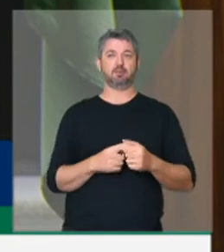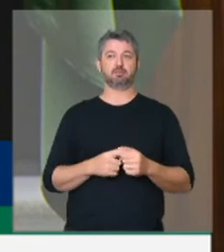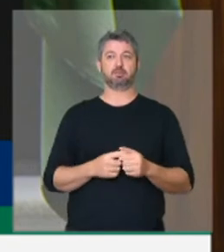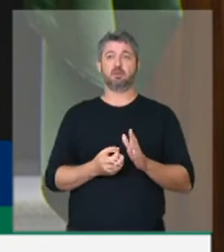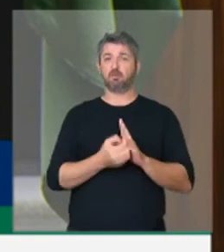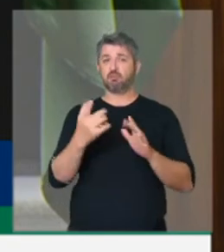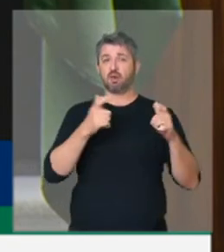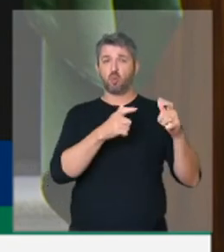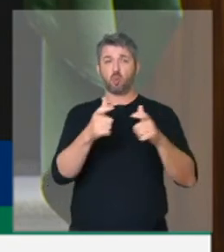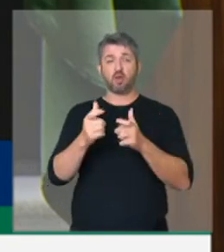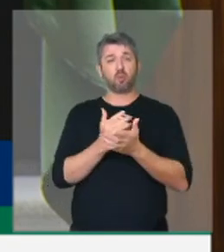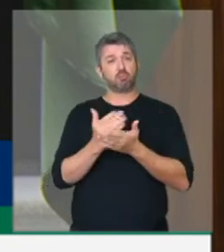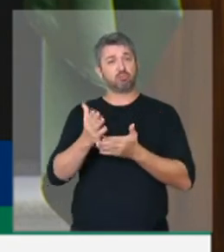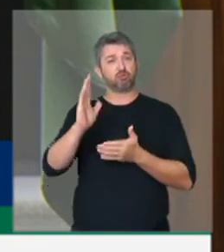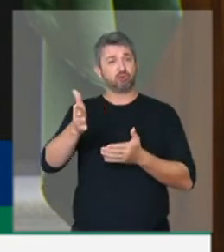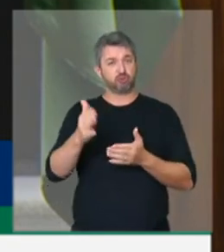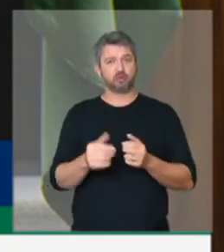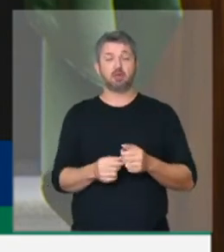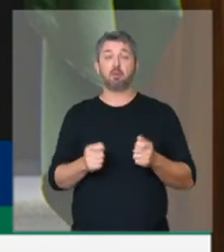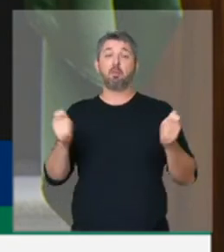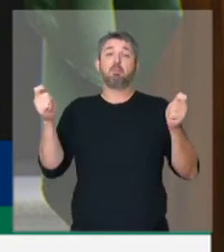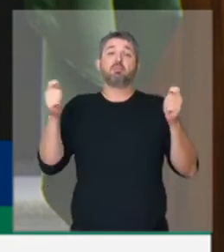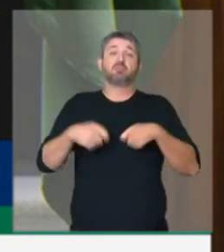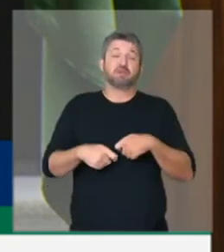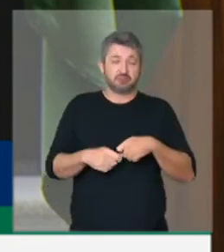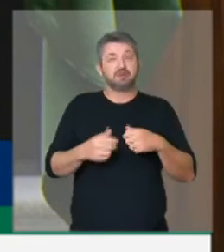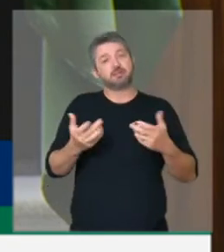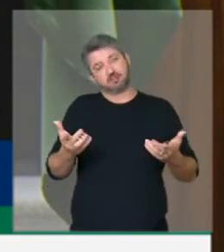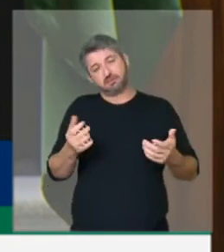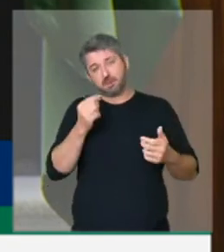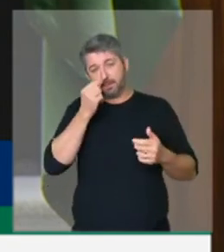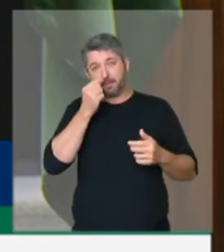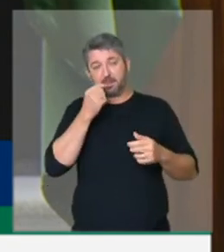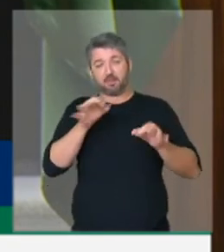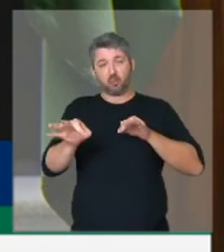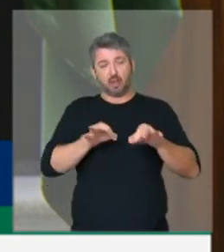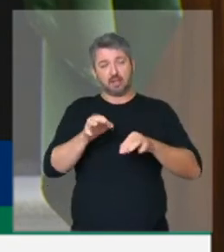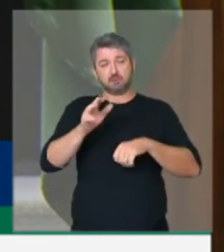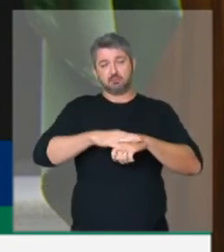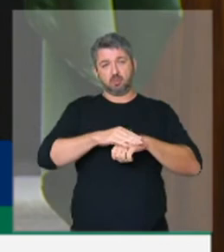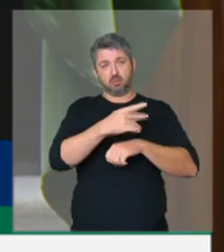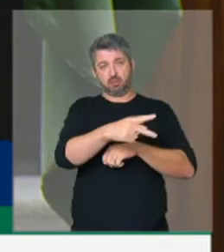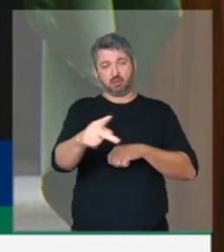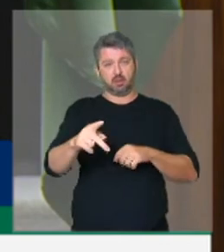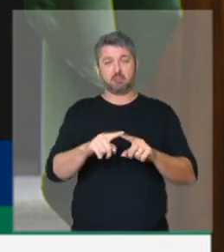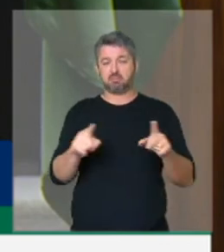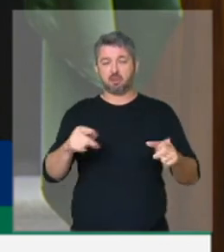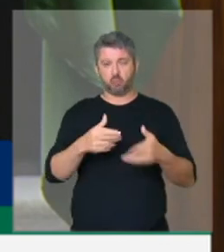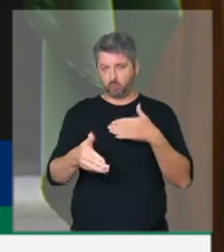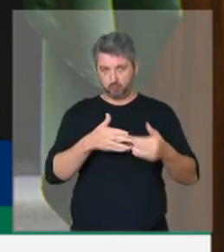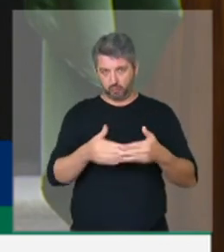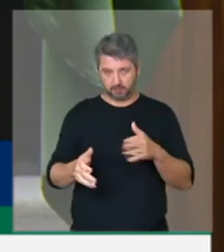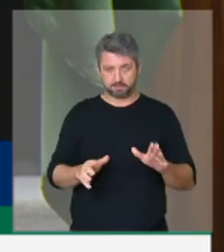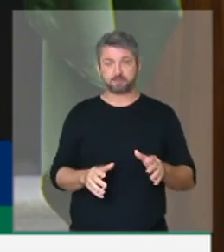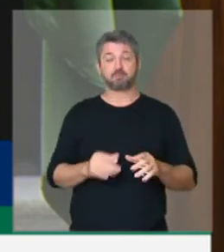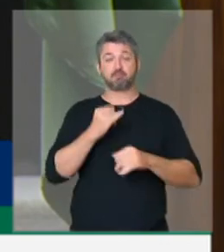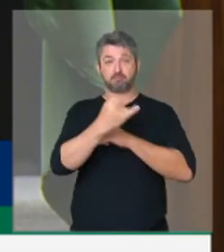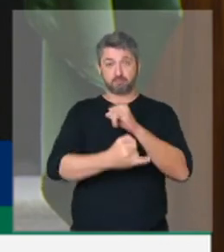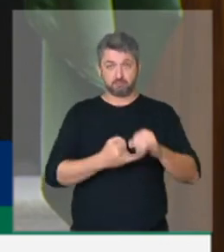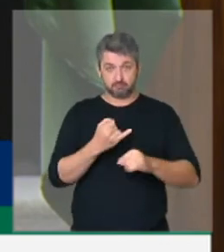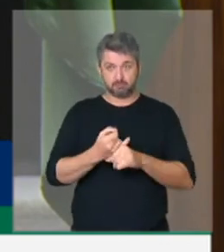lugares já começaram dentro da sua possibilidade e da sua organização. Independente disso, a internet,